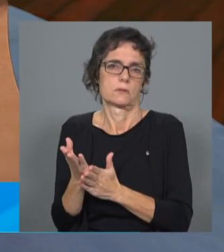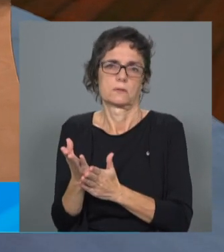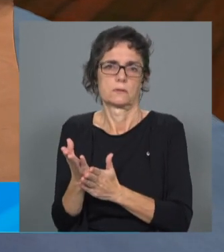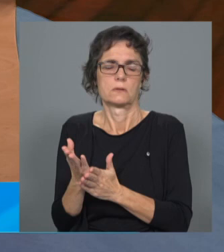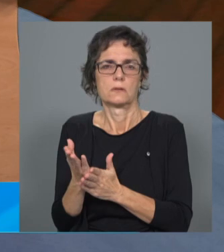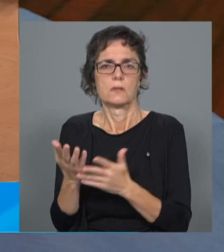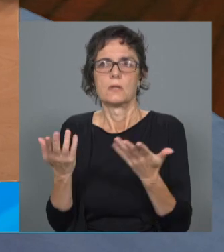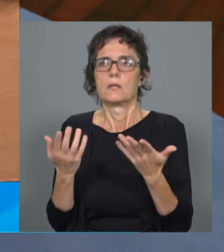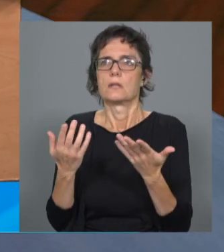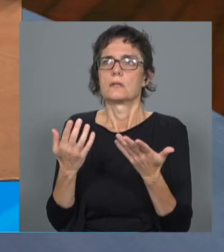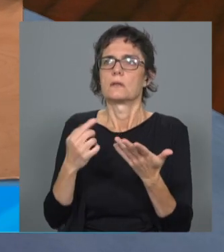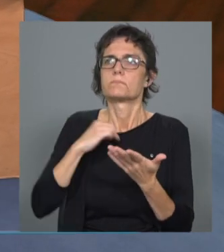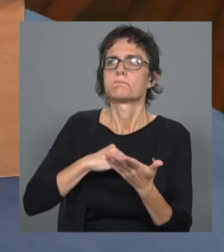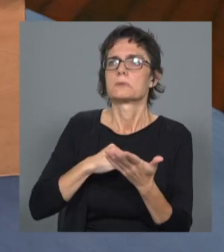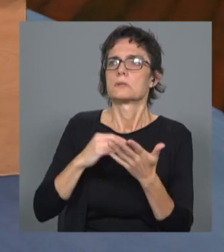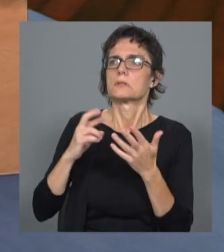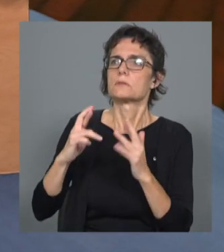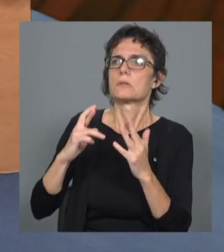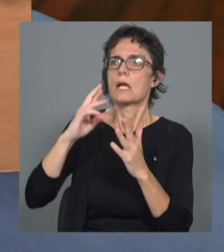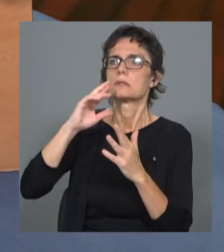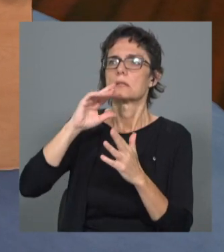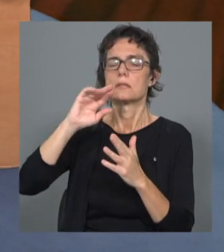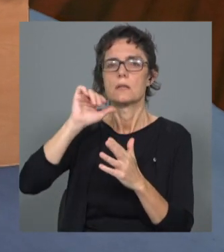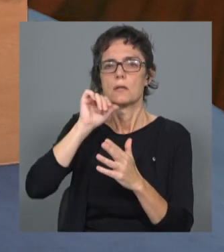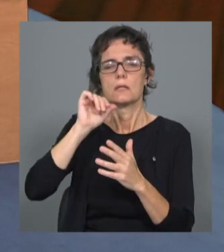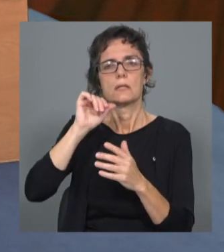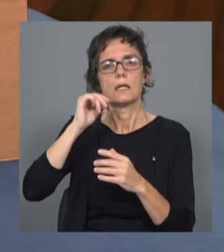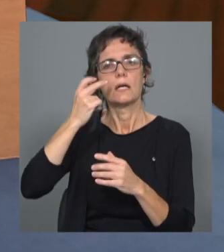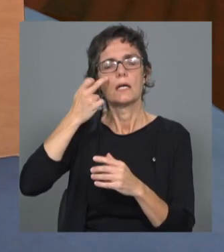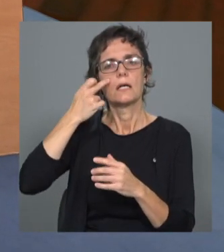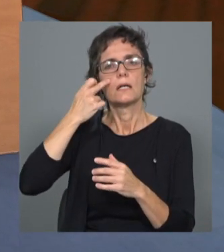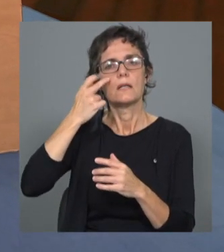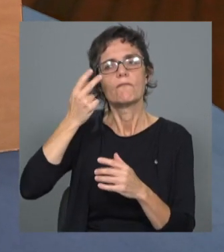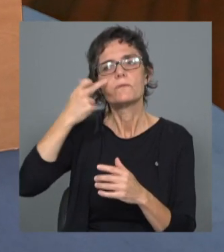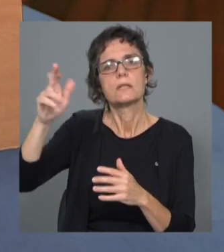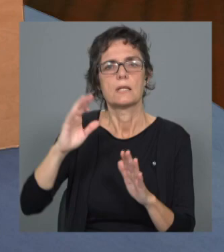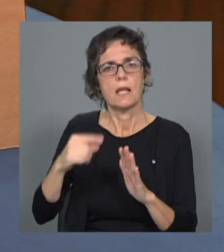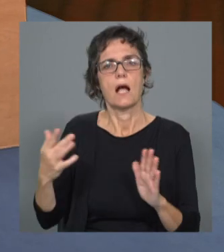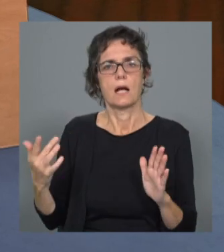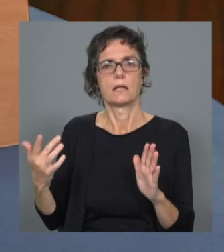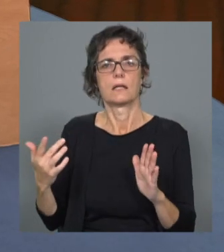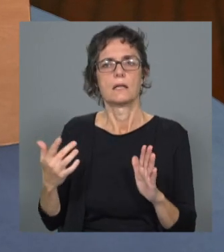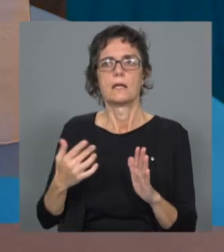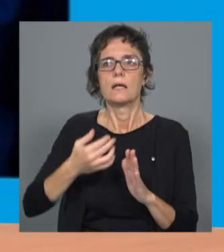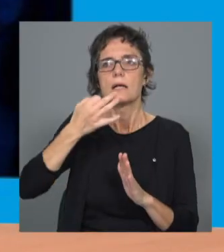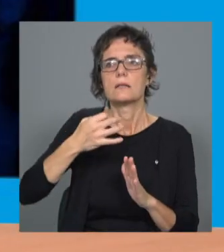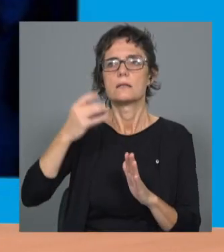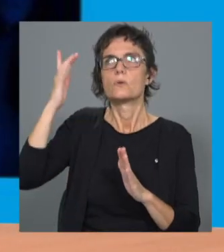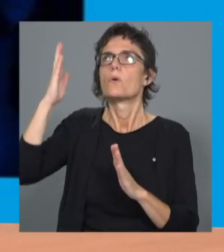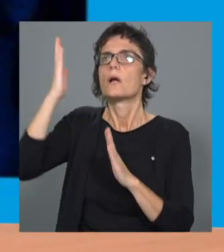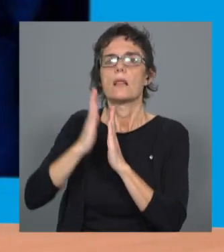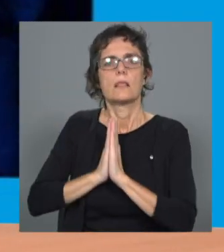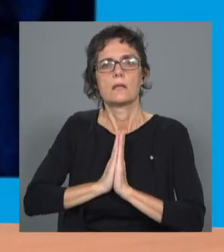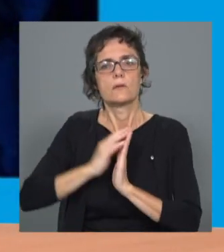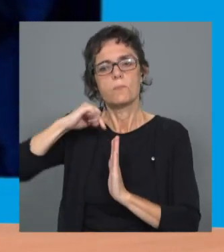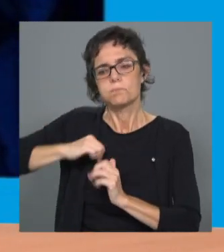ressurreição, é acreditar que Deus nos acompanha sempre e está sempre connosco e que nunca nos deixa